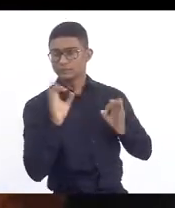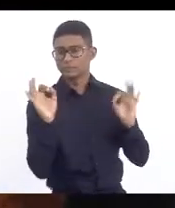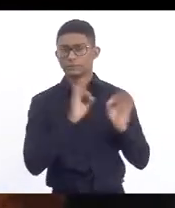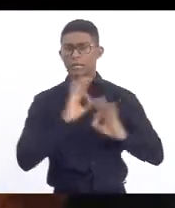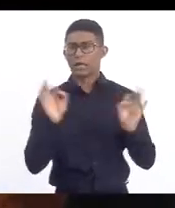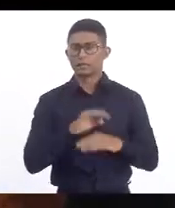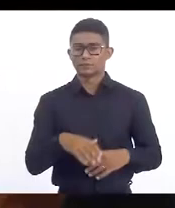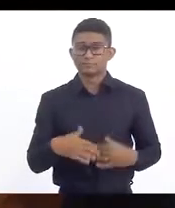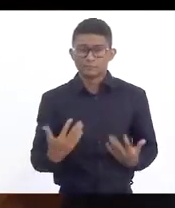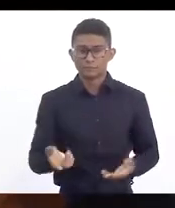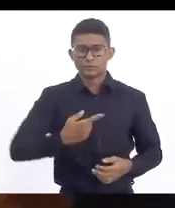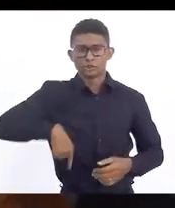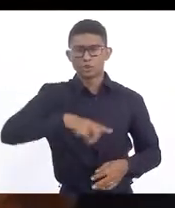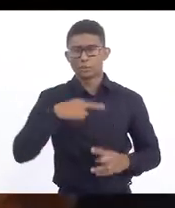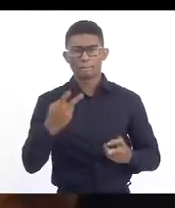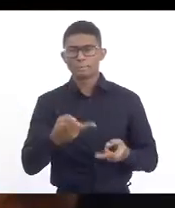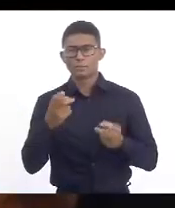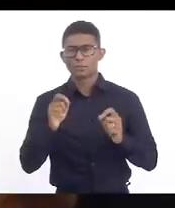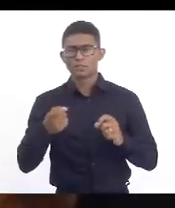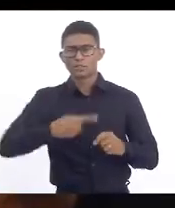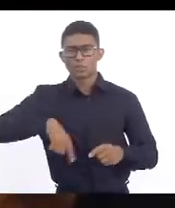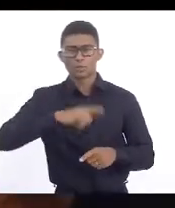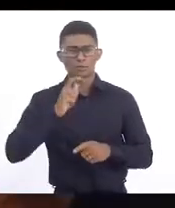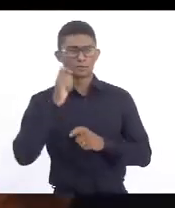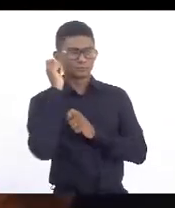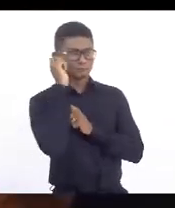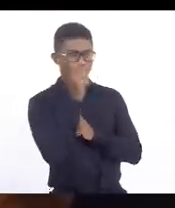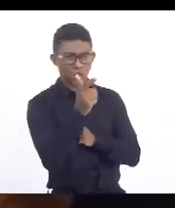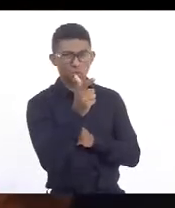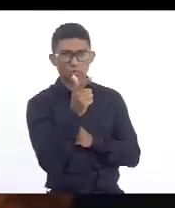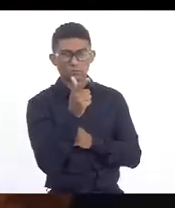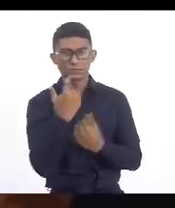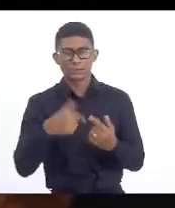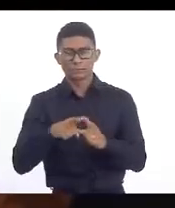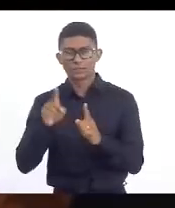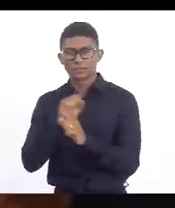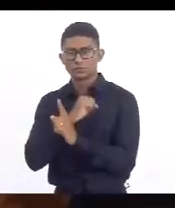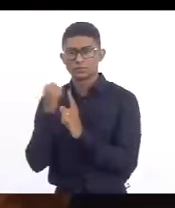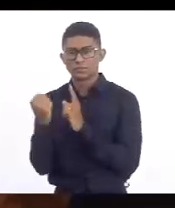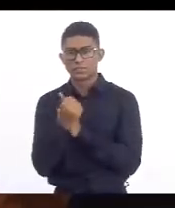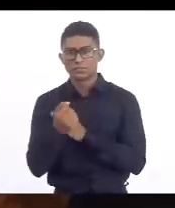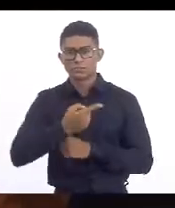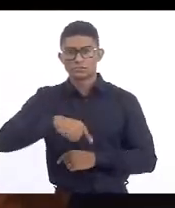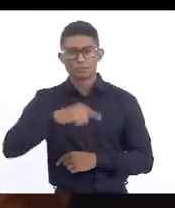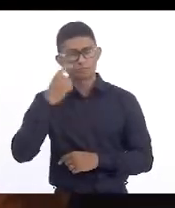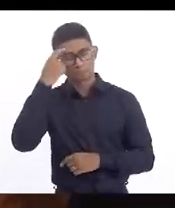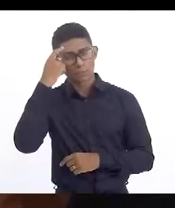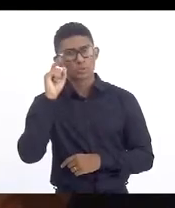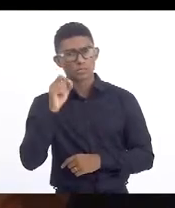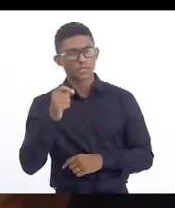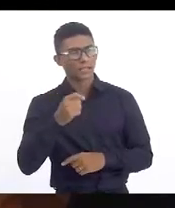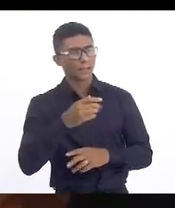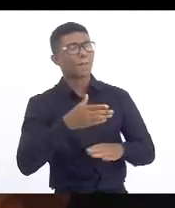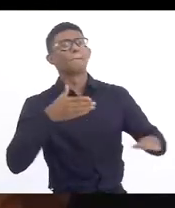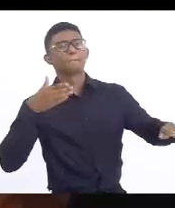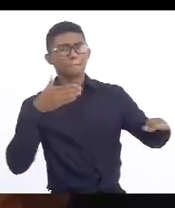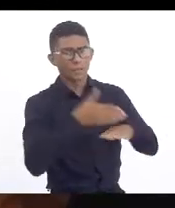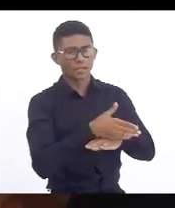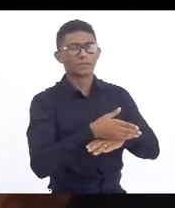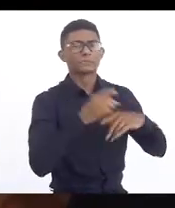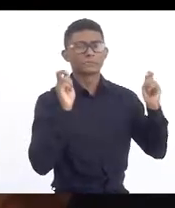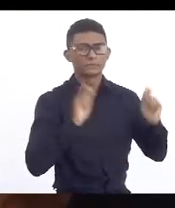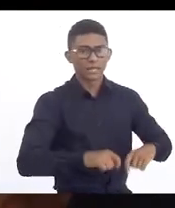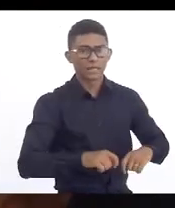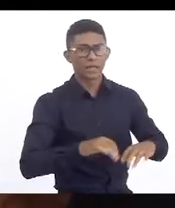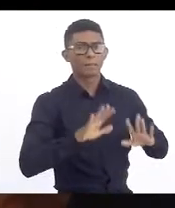gente percebe, nós, pescadores, sociedade, que nós temos o espaço de participação, mas o espaço não nos